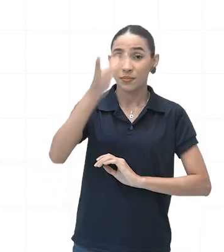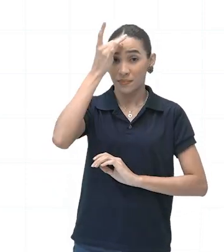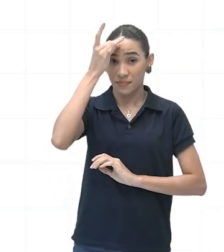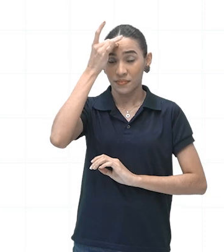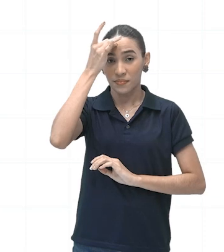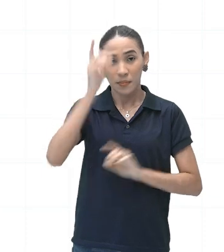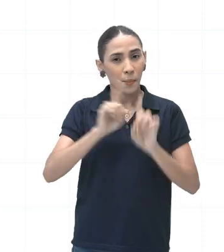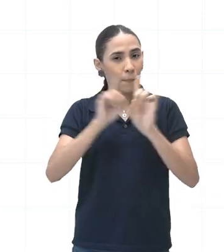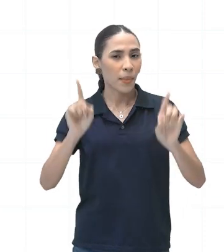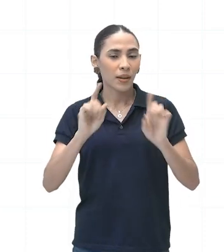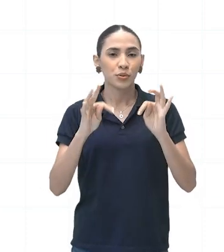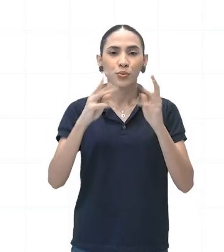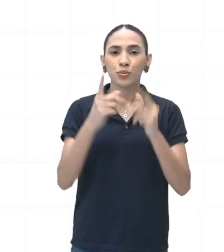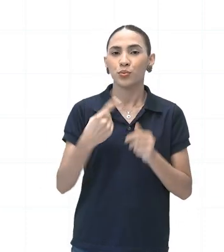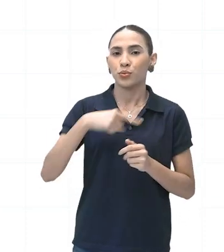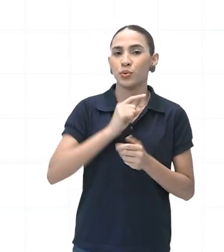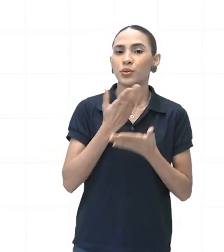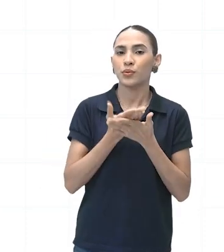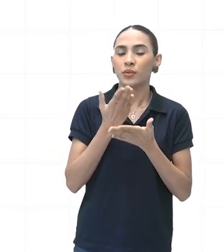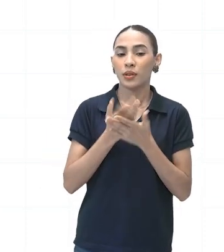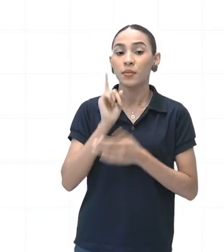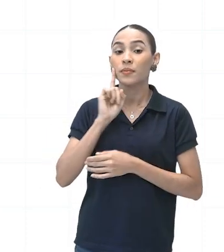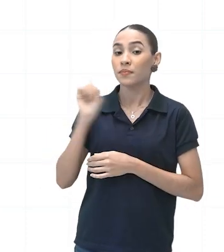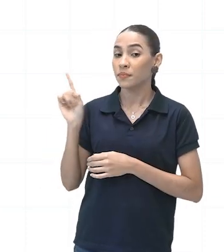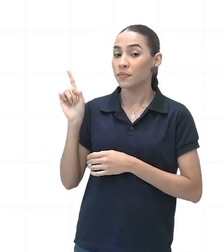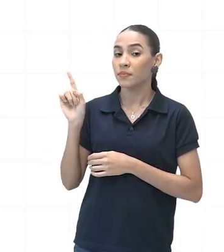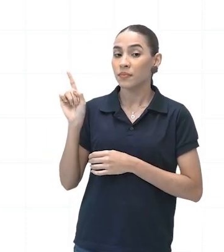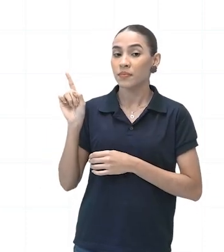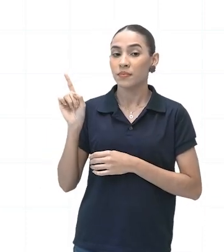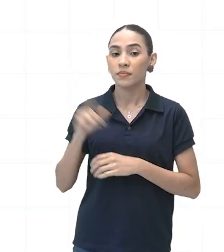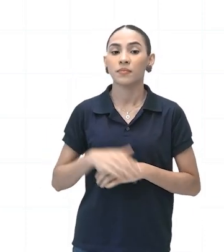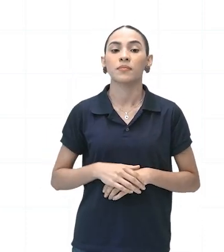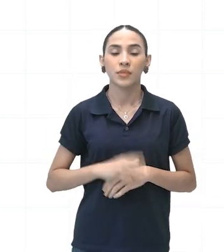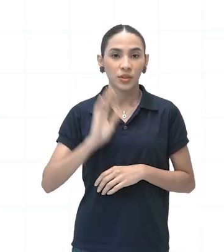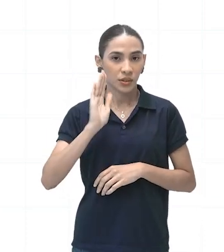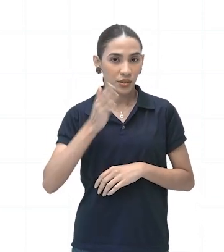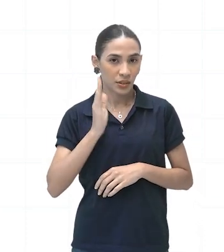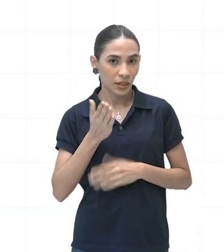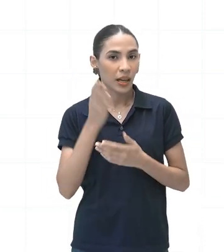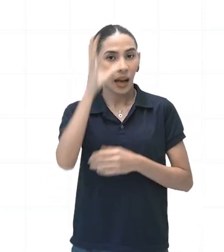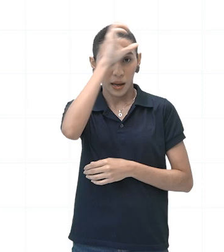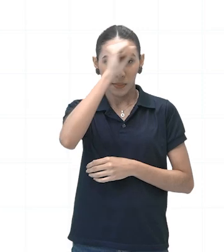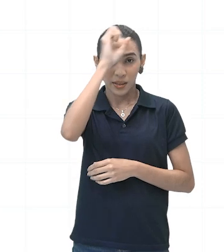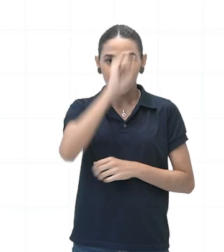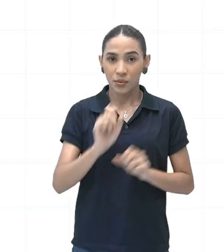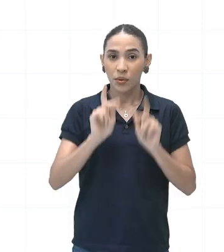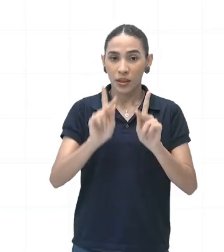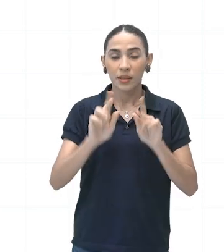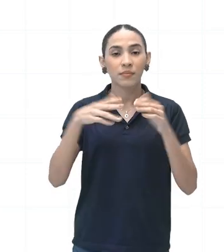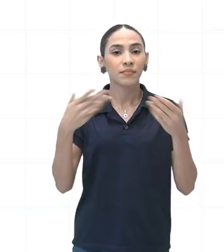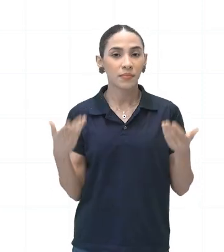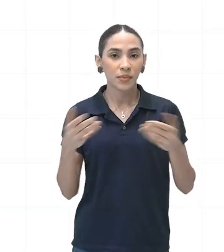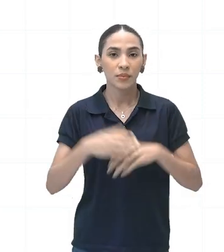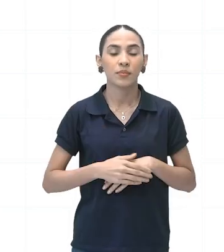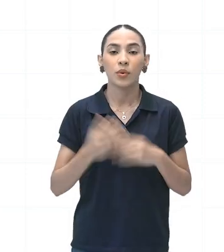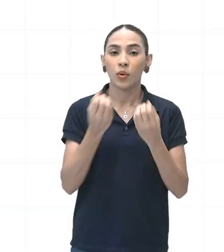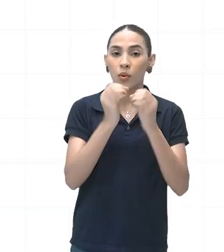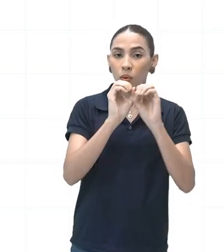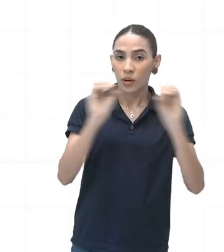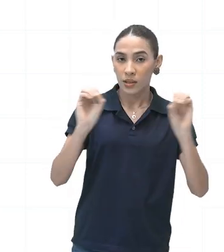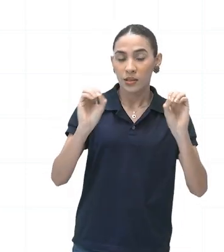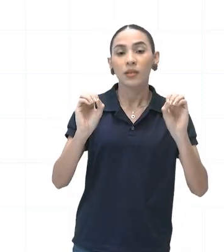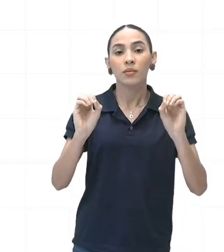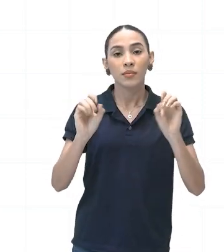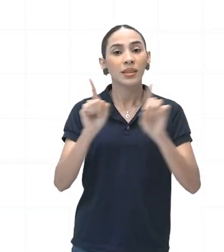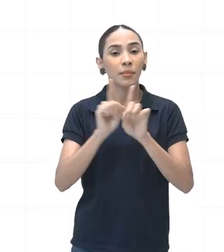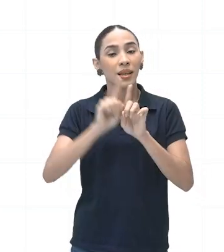cabeça, mas isso tudo que nós vimos aí, essa parte aqui da esquerda, nós já aprendemos. Quando a gente está falando sobre oração, então a gente